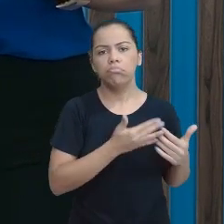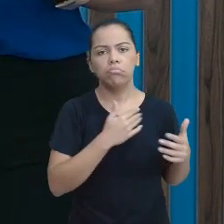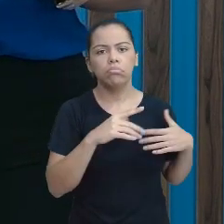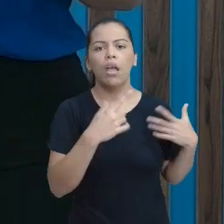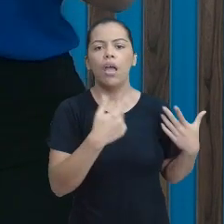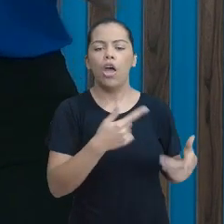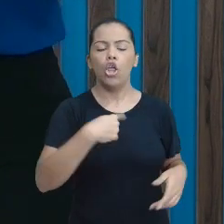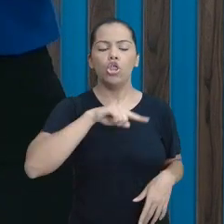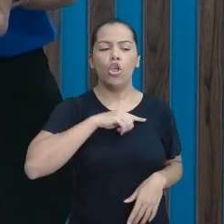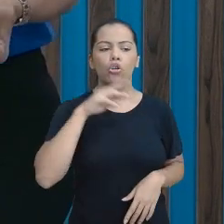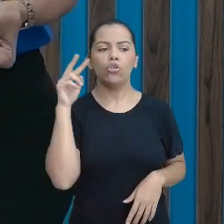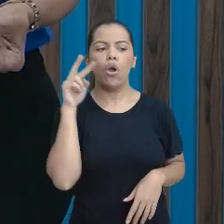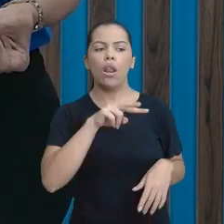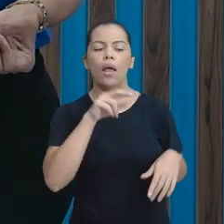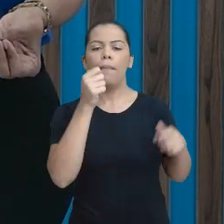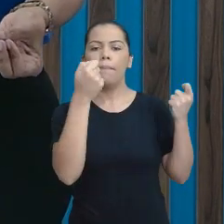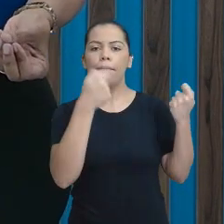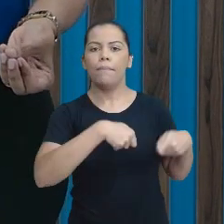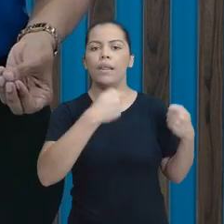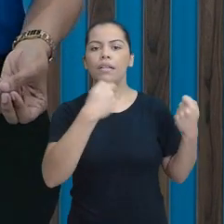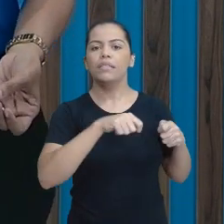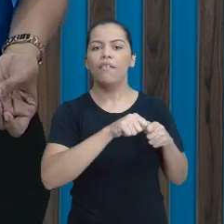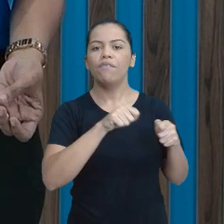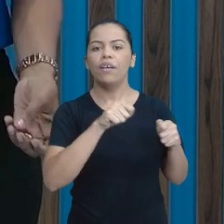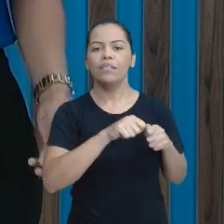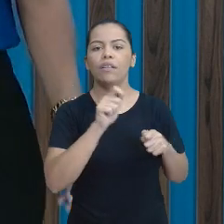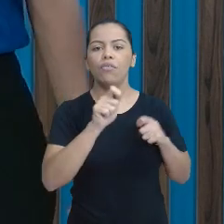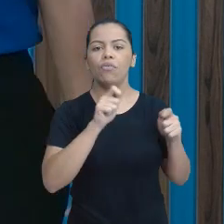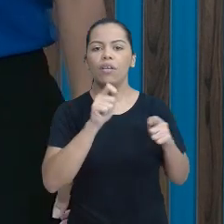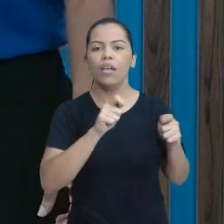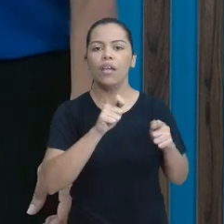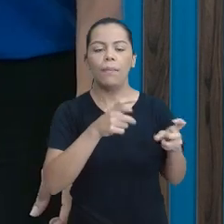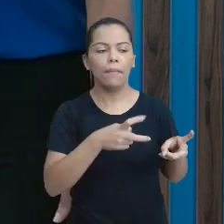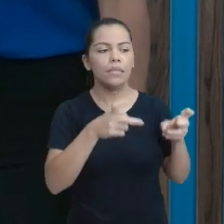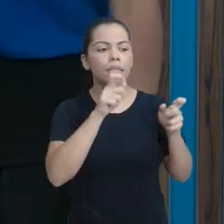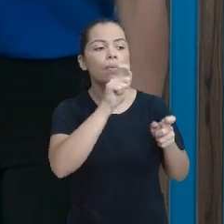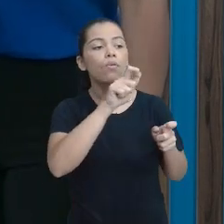precisa se configurar no que ele consegue fazer. Não é verdade?